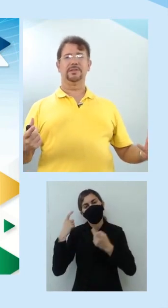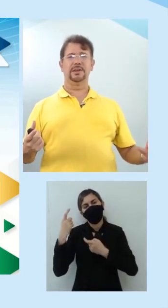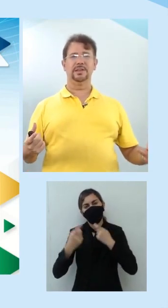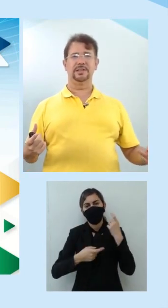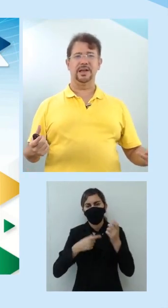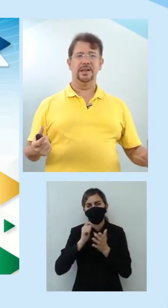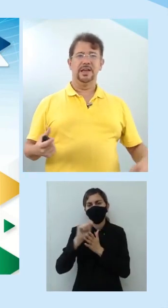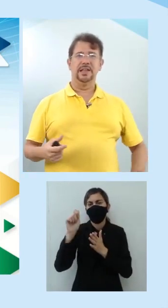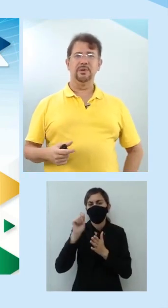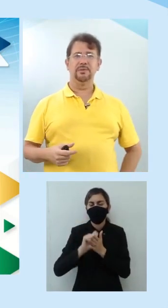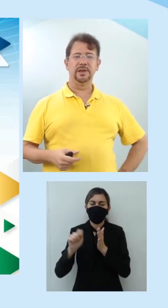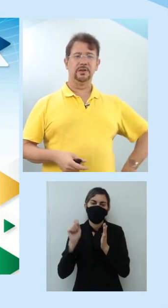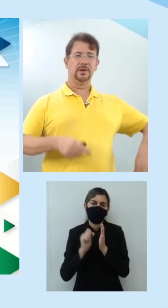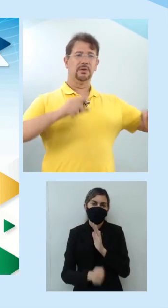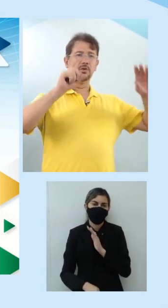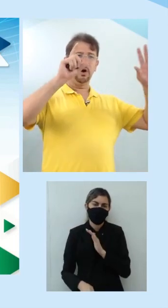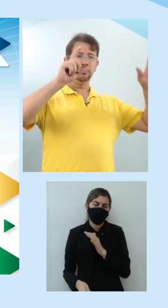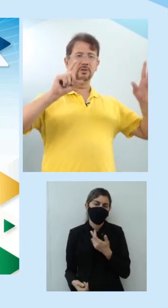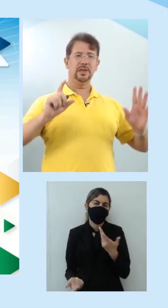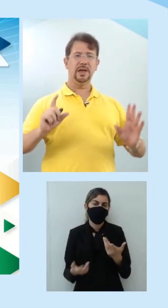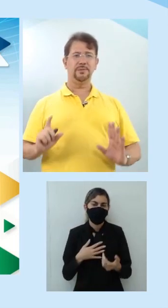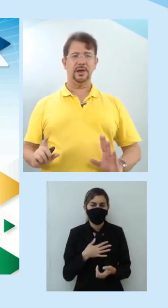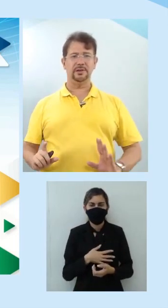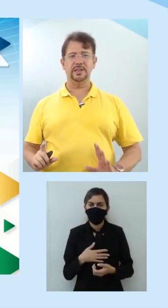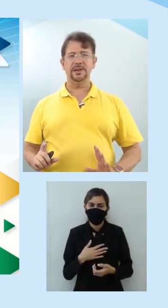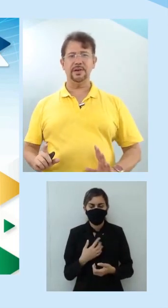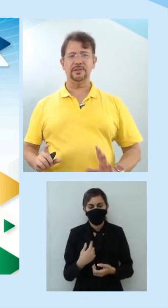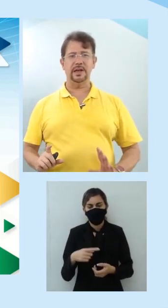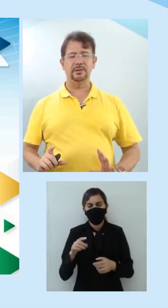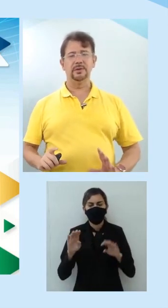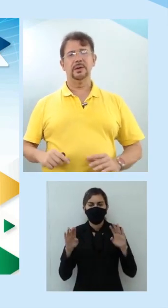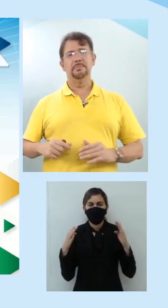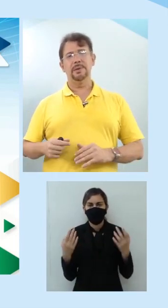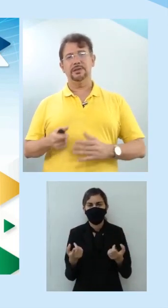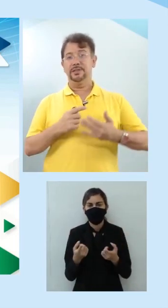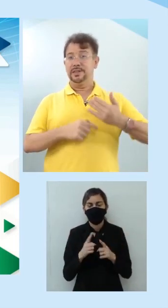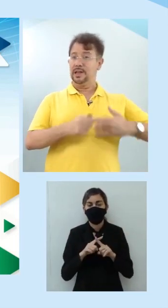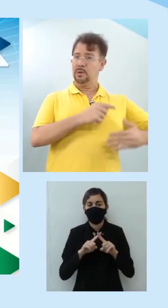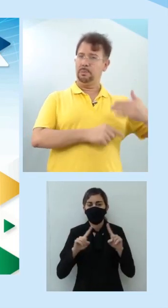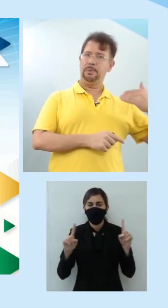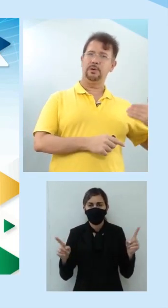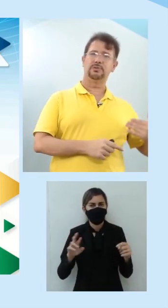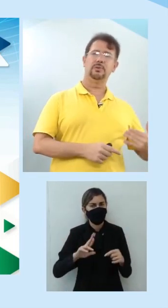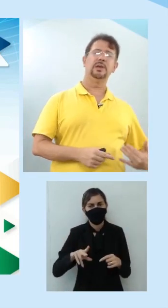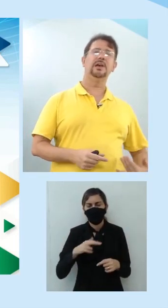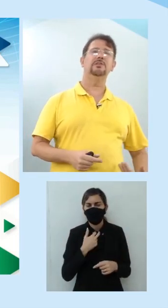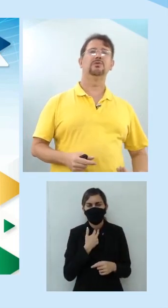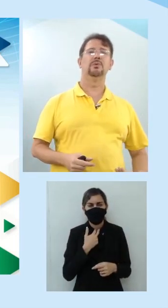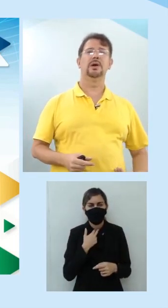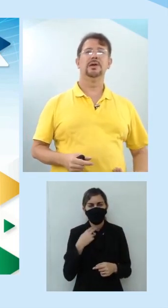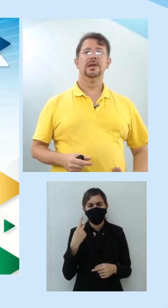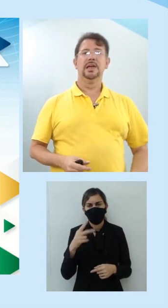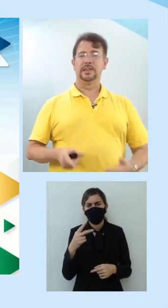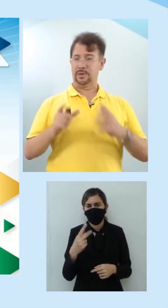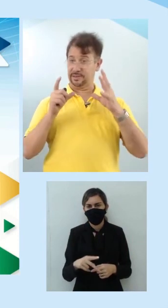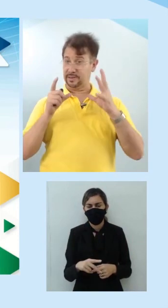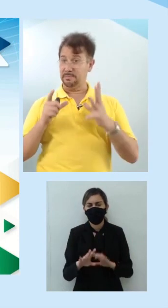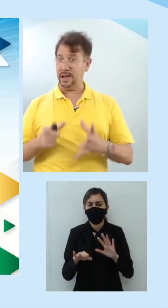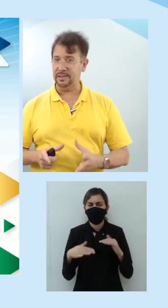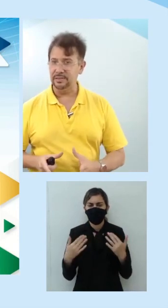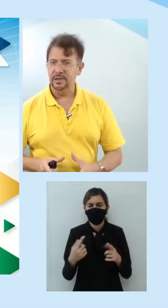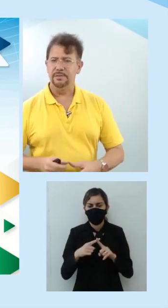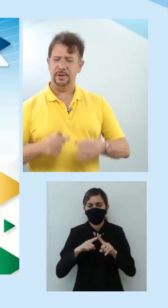a escrita. Então veja, gosto de ir à festa de aniversário, mas não posso ir à sua. Então